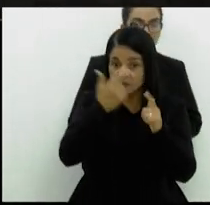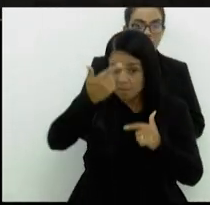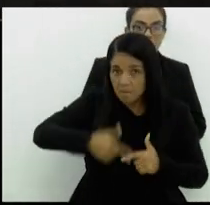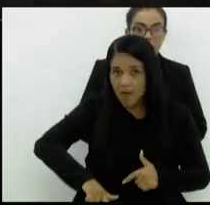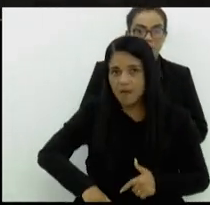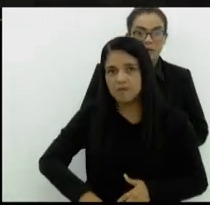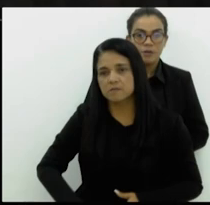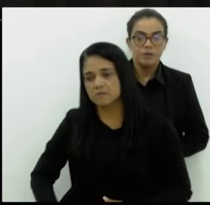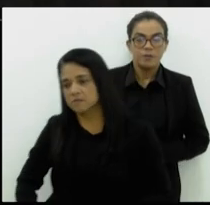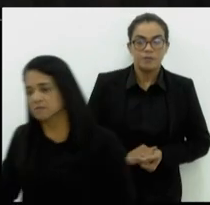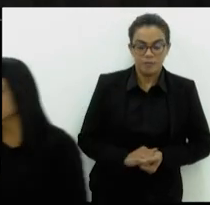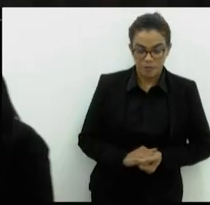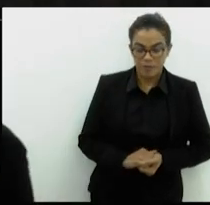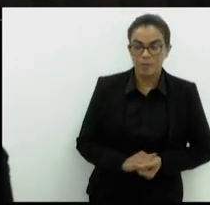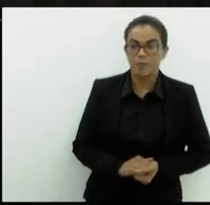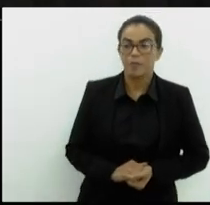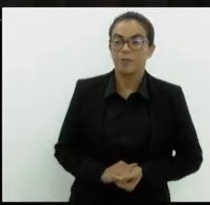Estado.